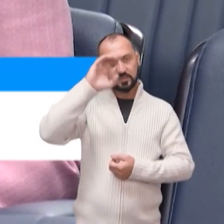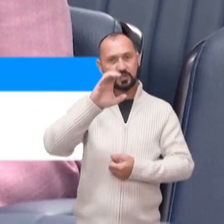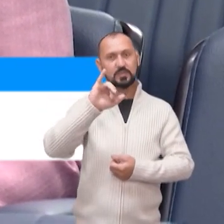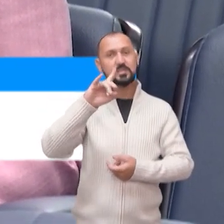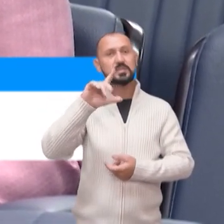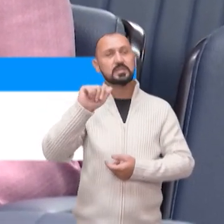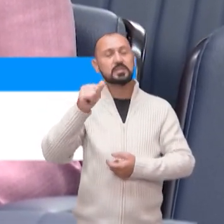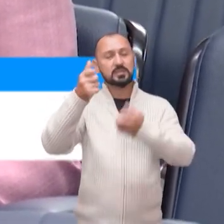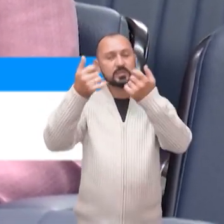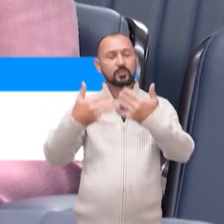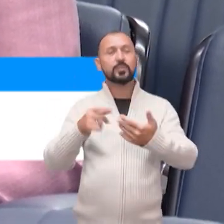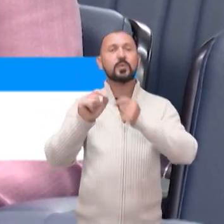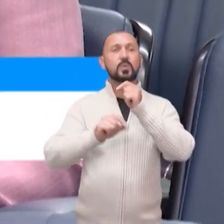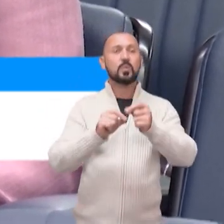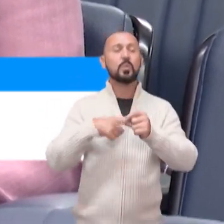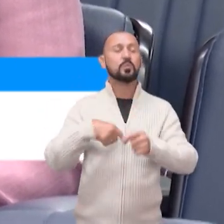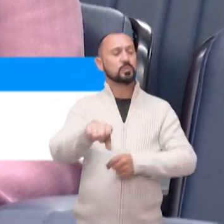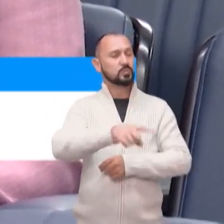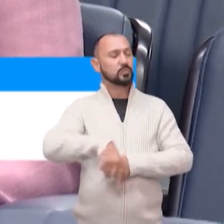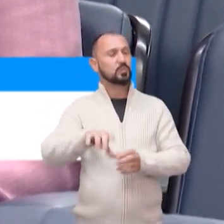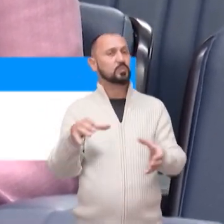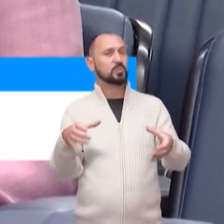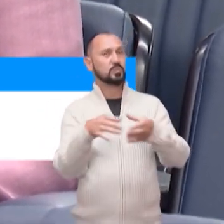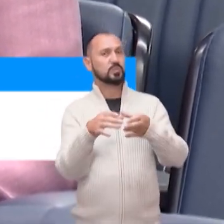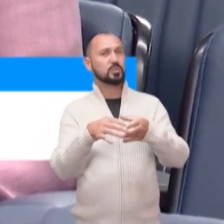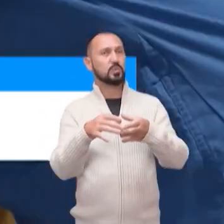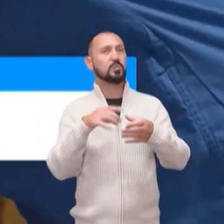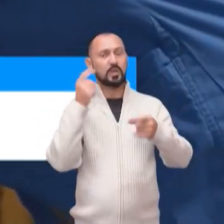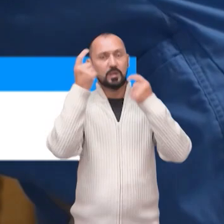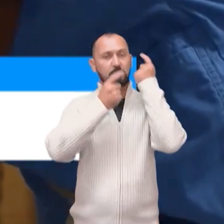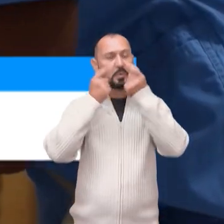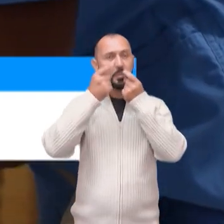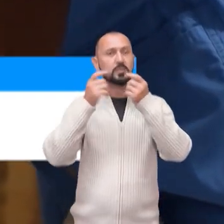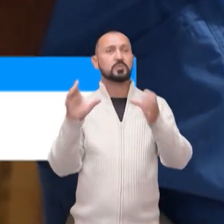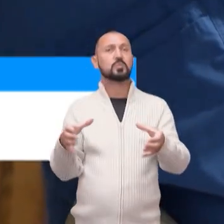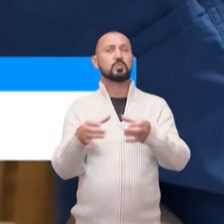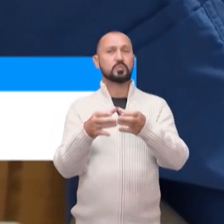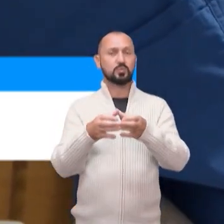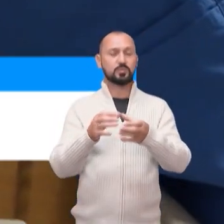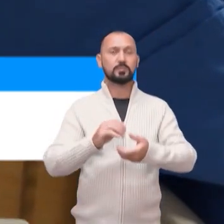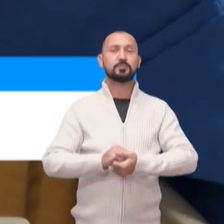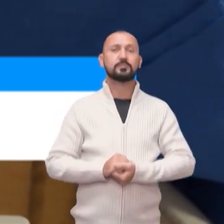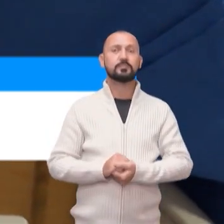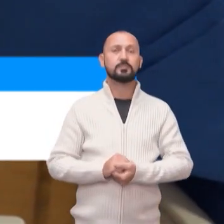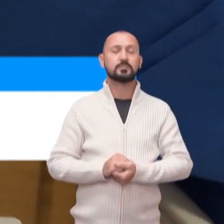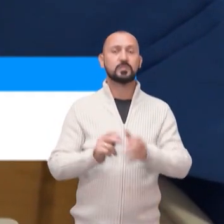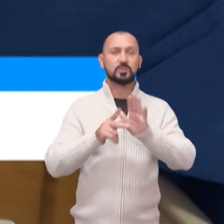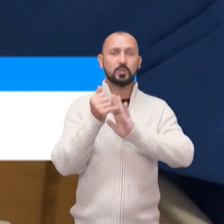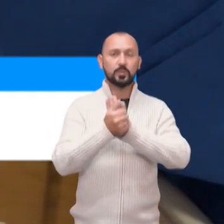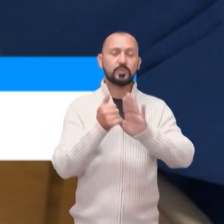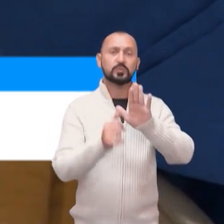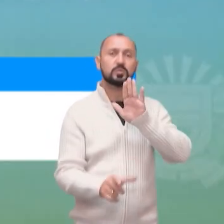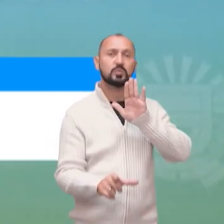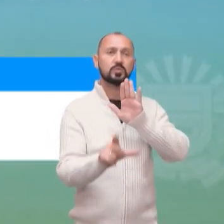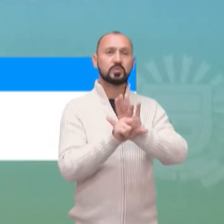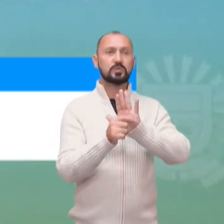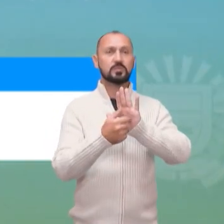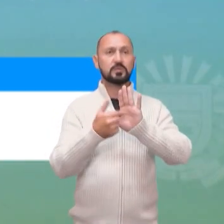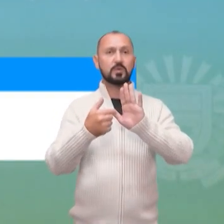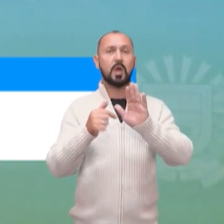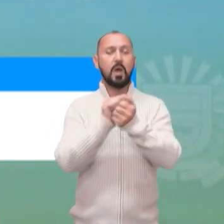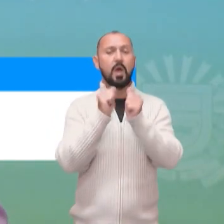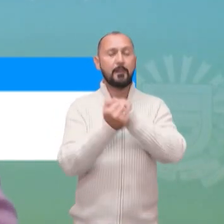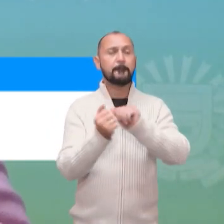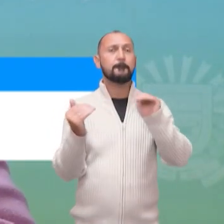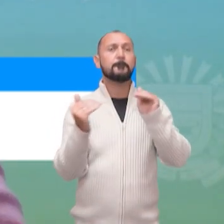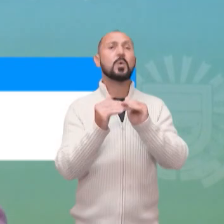A enfermeira Cida Amaral ressaltou a iniciativa dos parlamentares em mostrar preocupação com o cuidado com a classe. E esse projeto